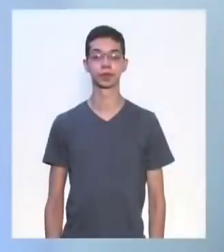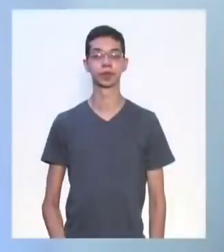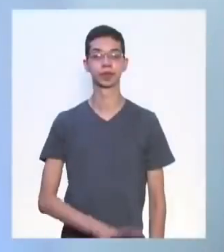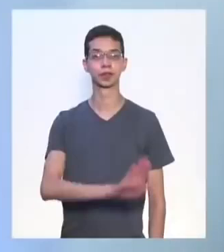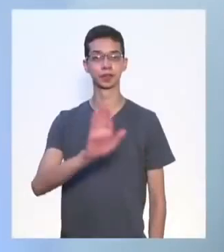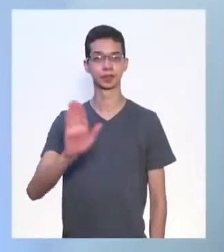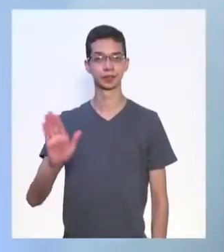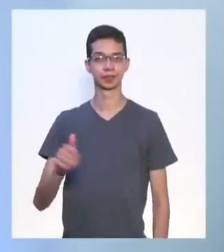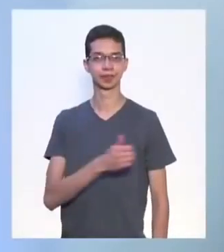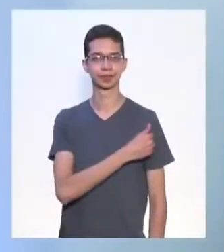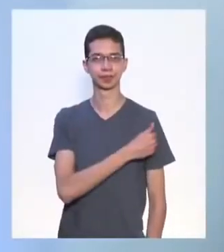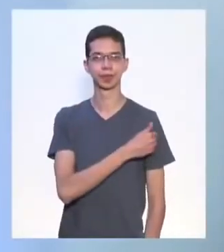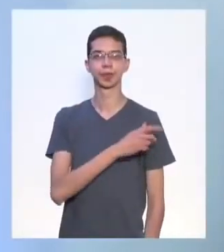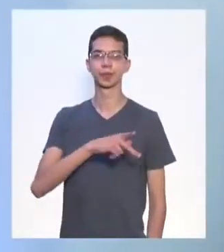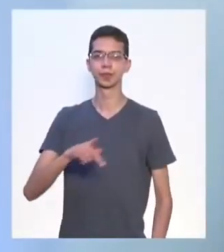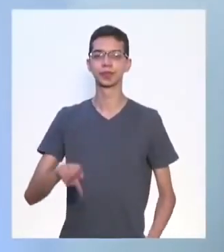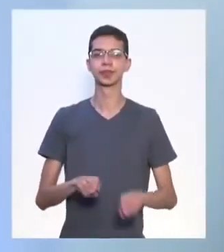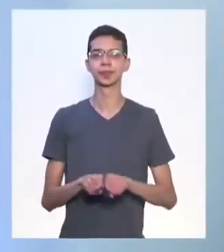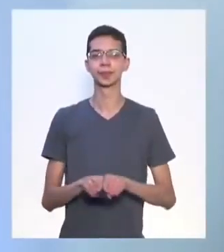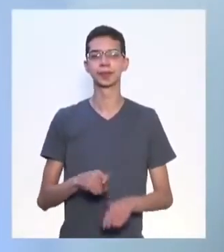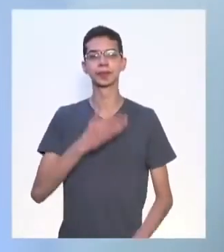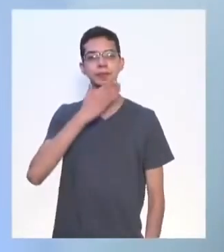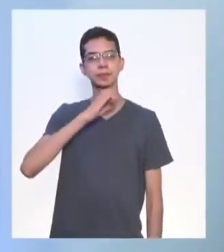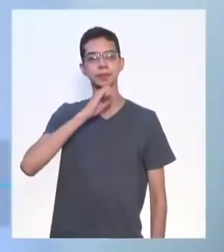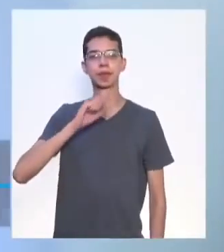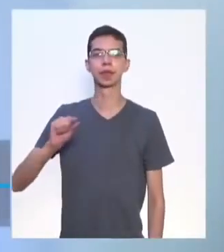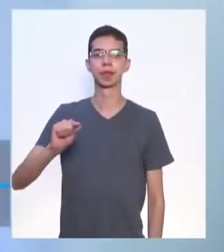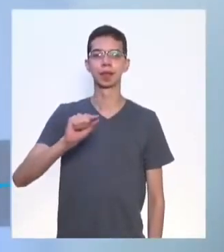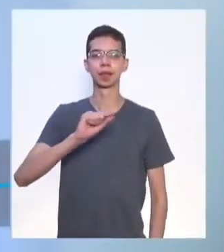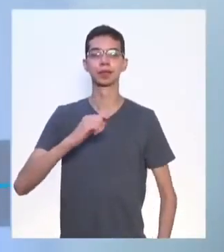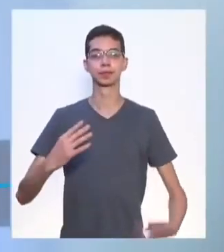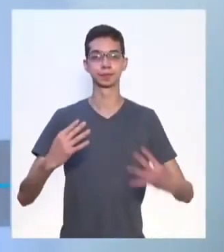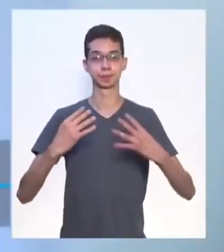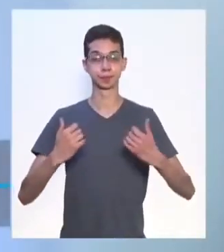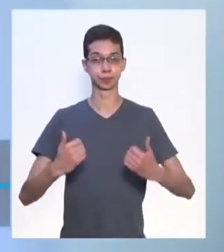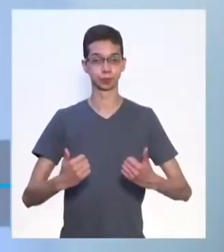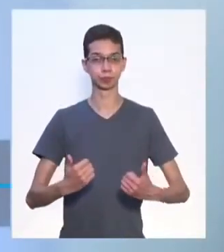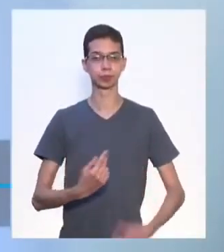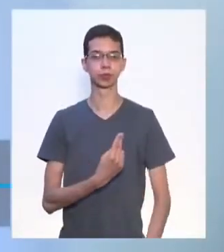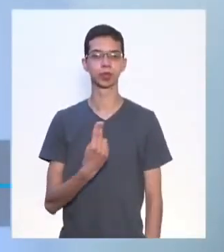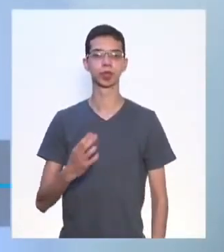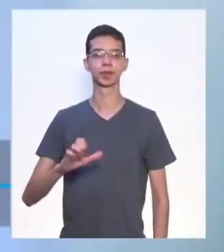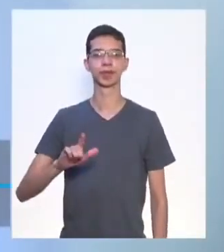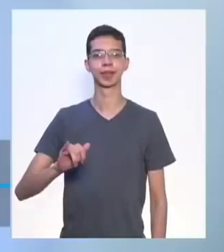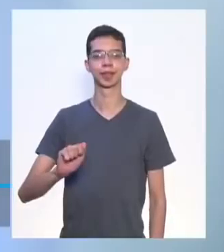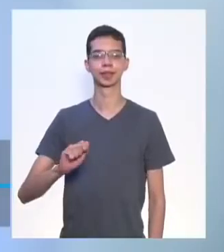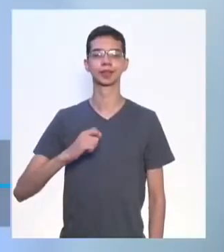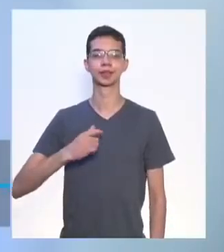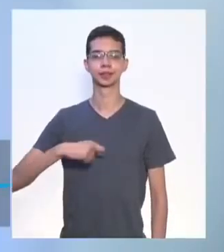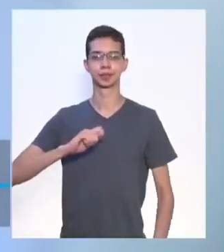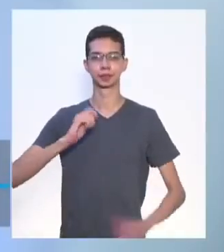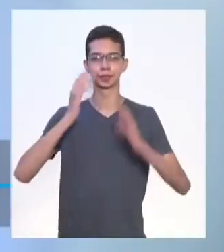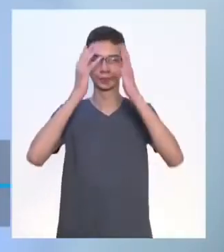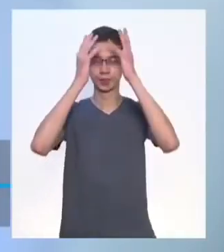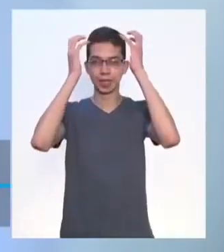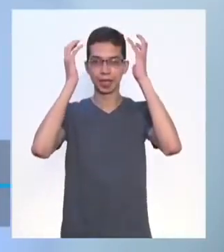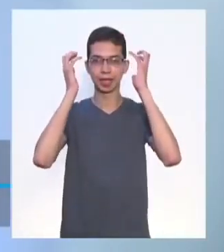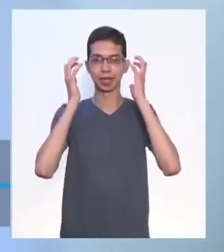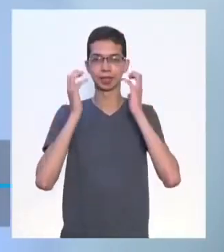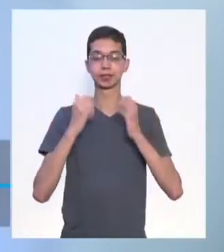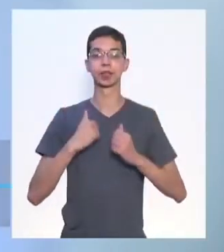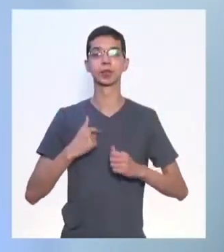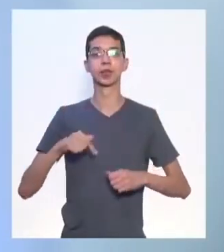Olá, alunos, professores, pais que nos acompanham, tudo bem? Sou a professora Elaine, vou moderar a aula do professor